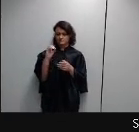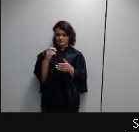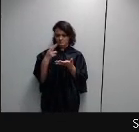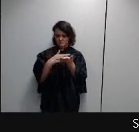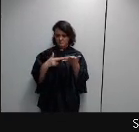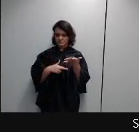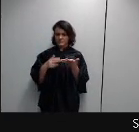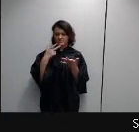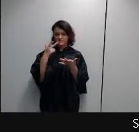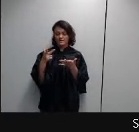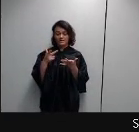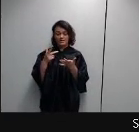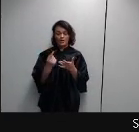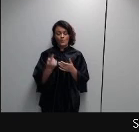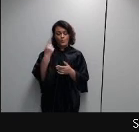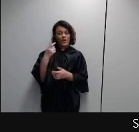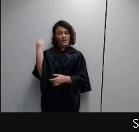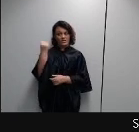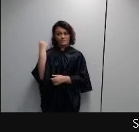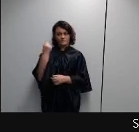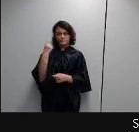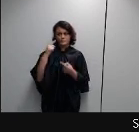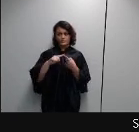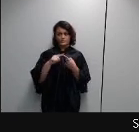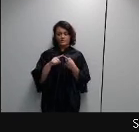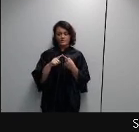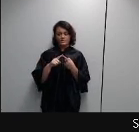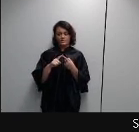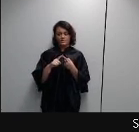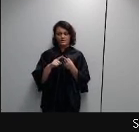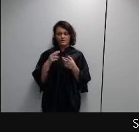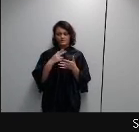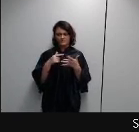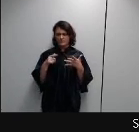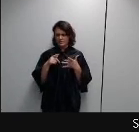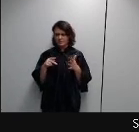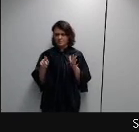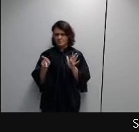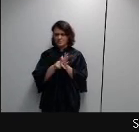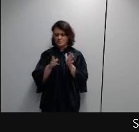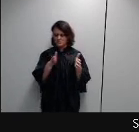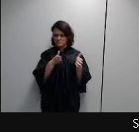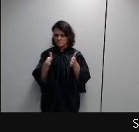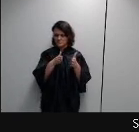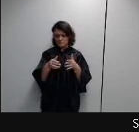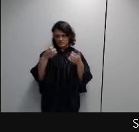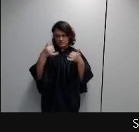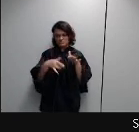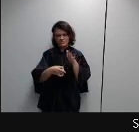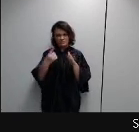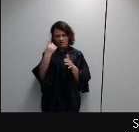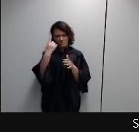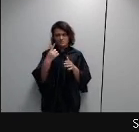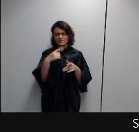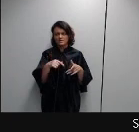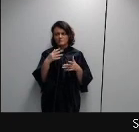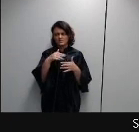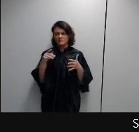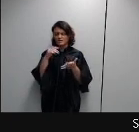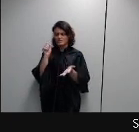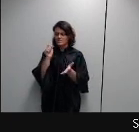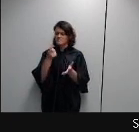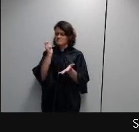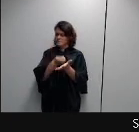segunda agravante eu estou no lugar o cálculo que a por um crédito em frente ao período acima mencionado acidifica dignamente no